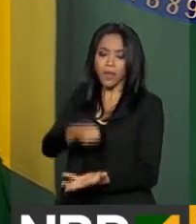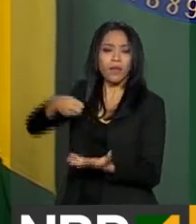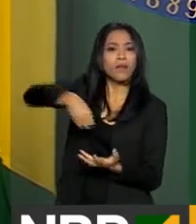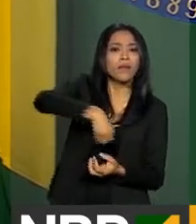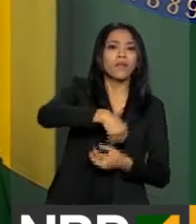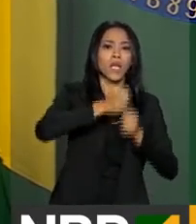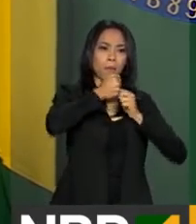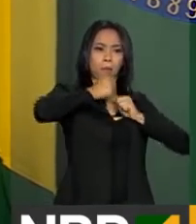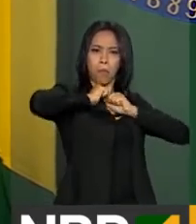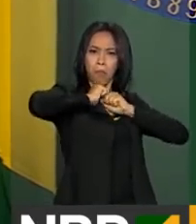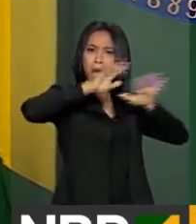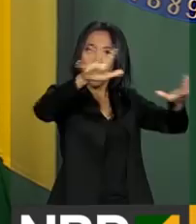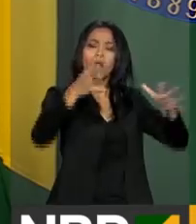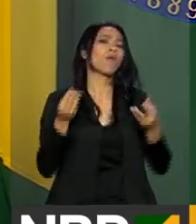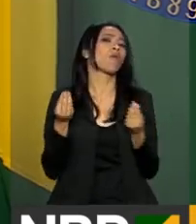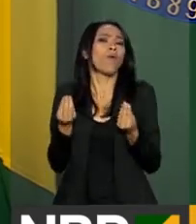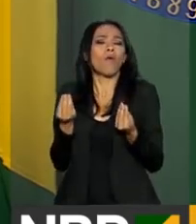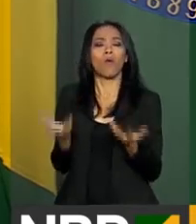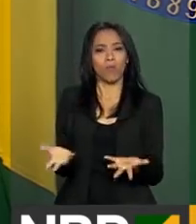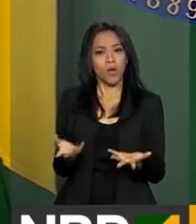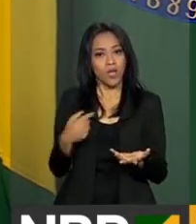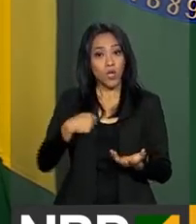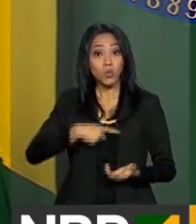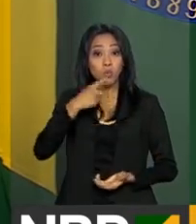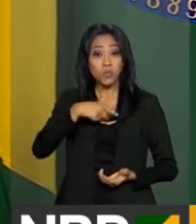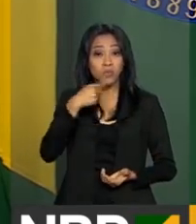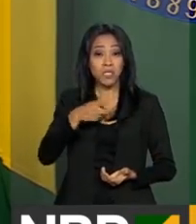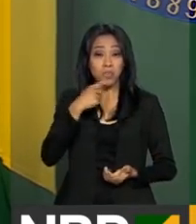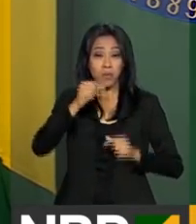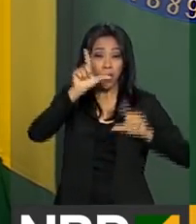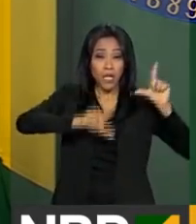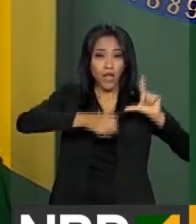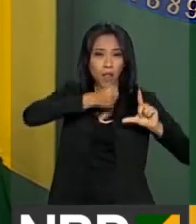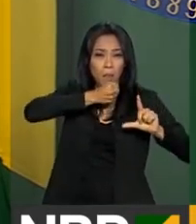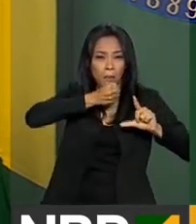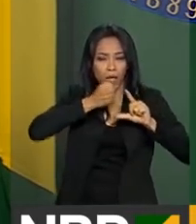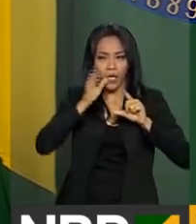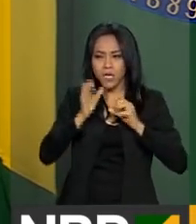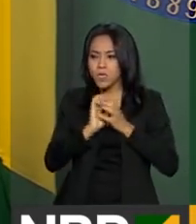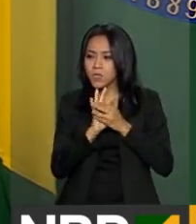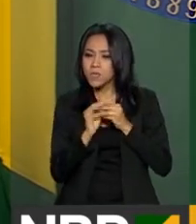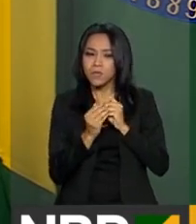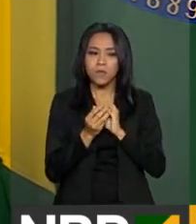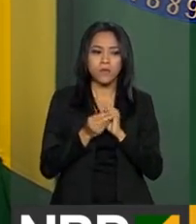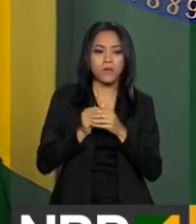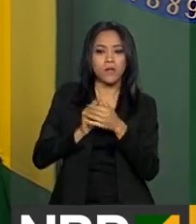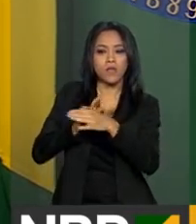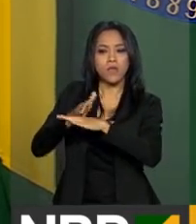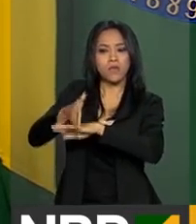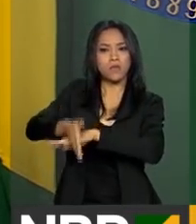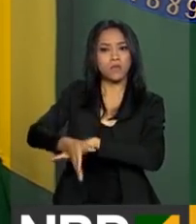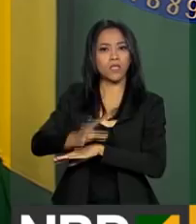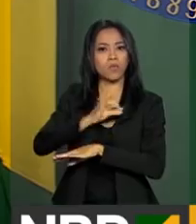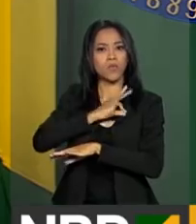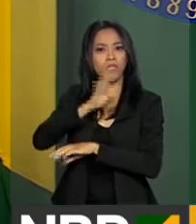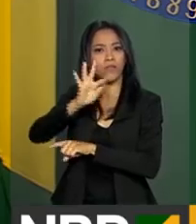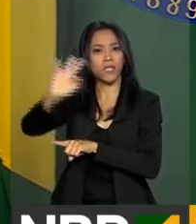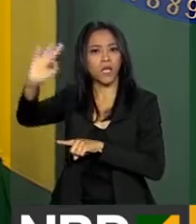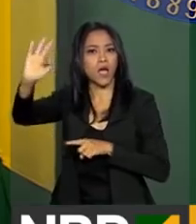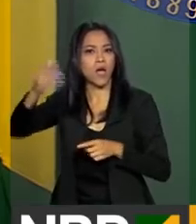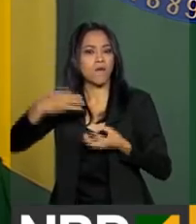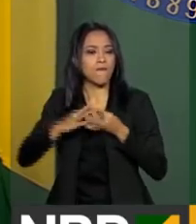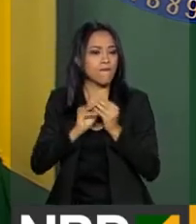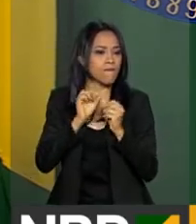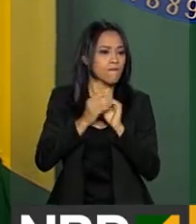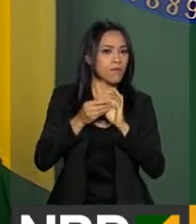que a imprensa ou entrar de madrugada seja na polícia federal onde seja